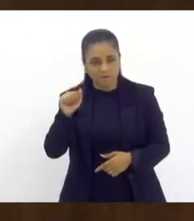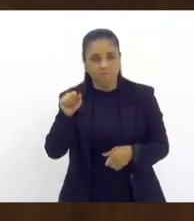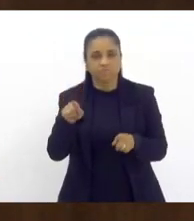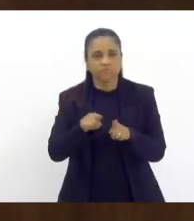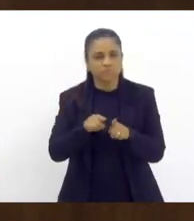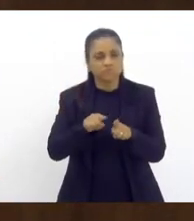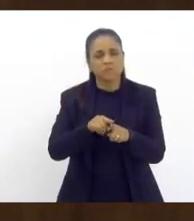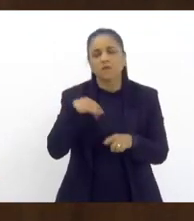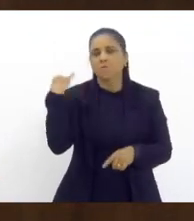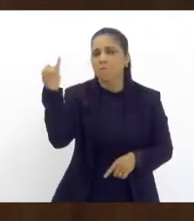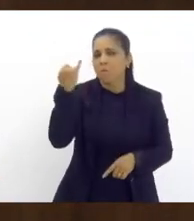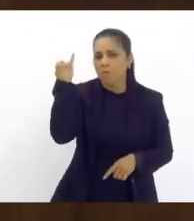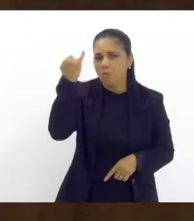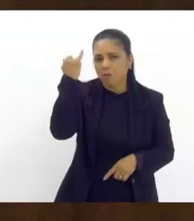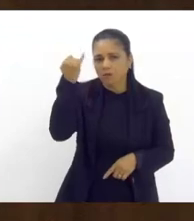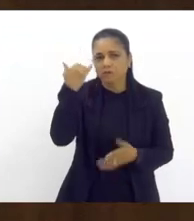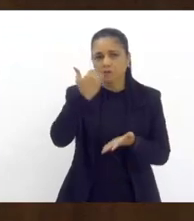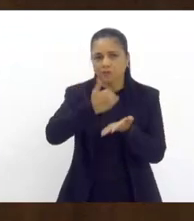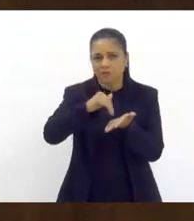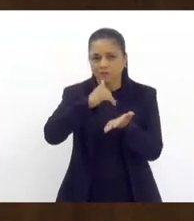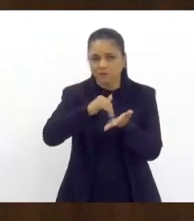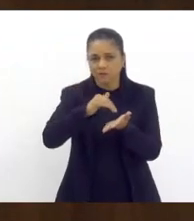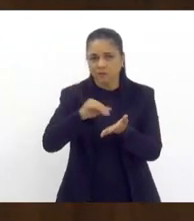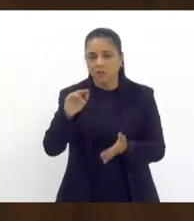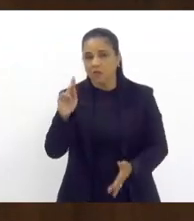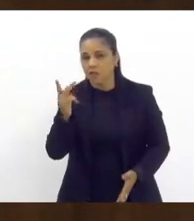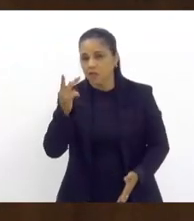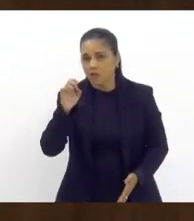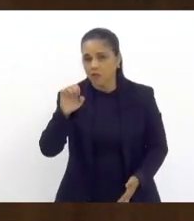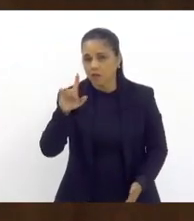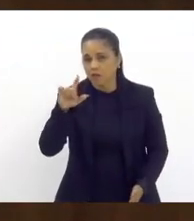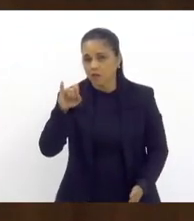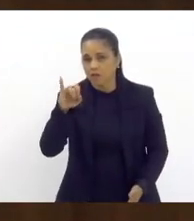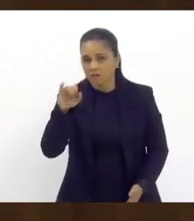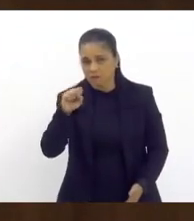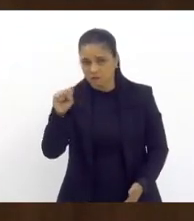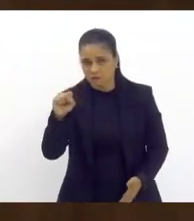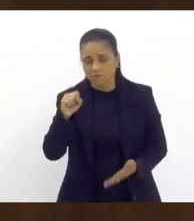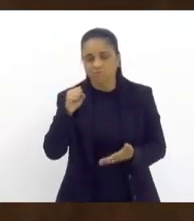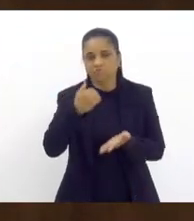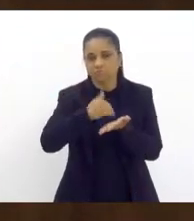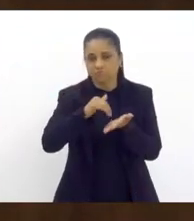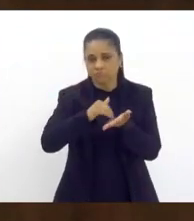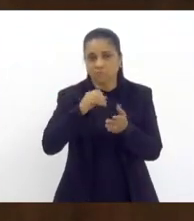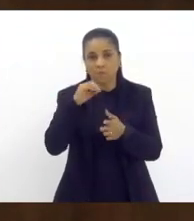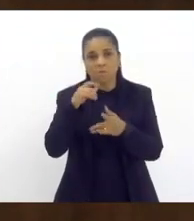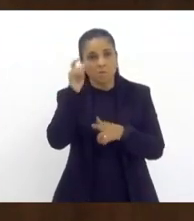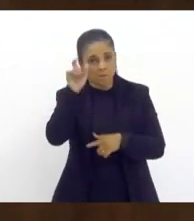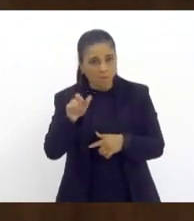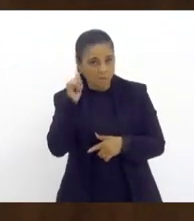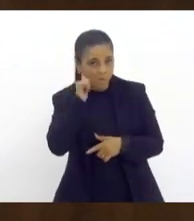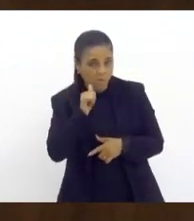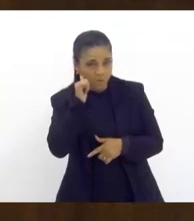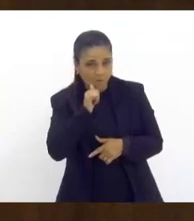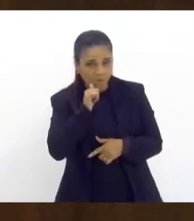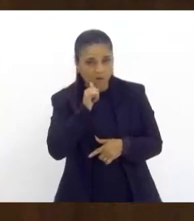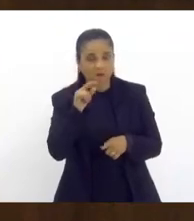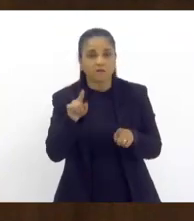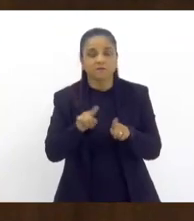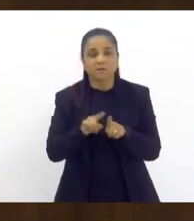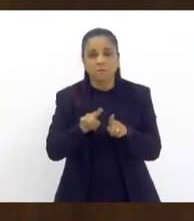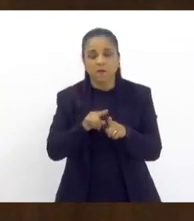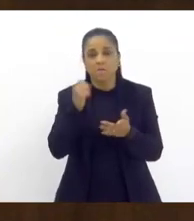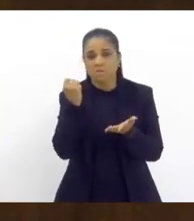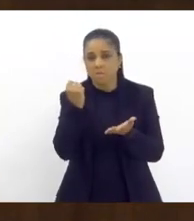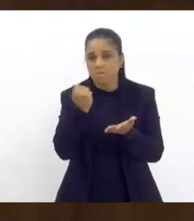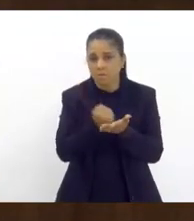deputada, a secretária Heloísa, secretária de Mulheres, também estava marcada para ir até o meu gabinete, mas no dia